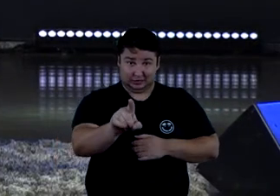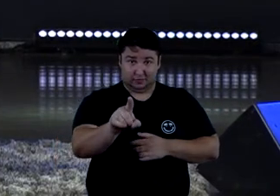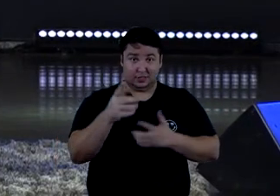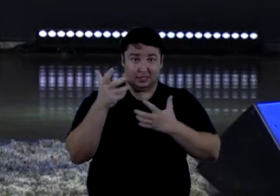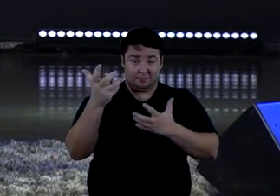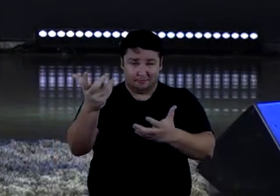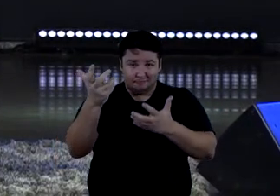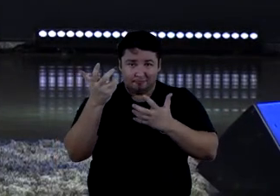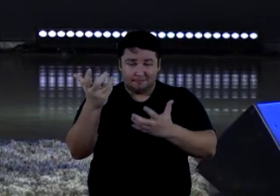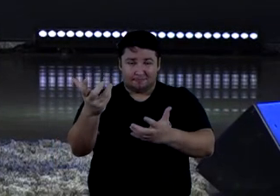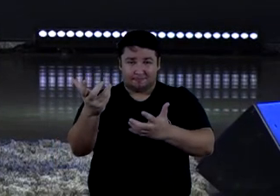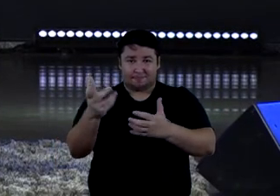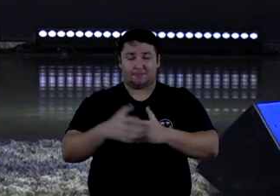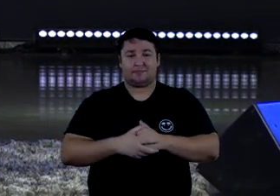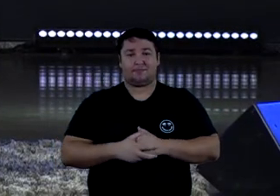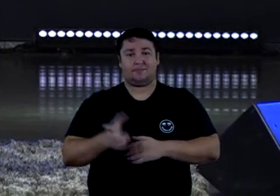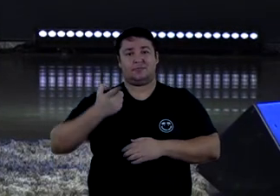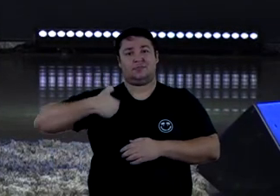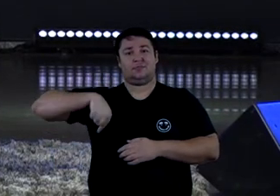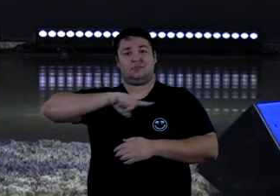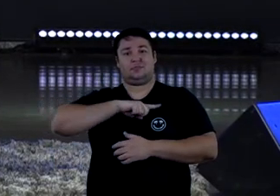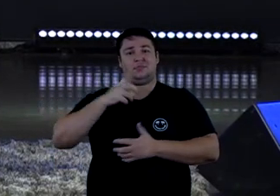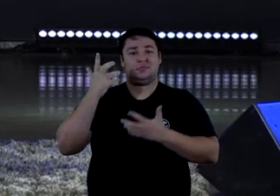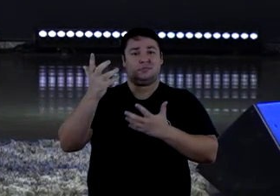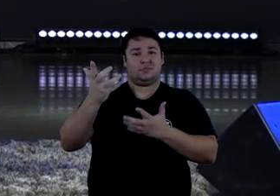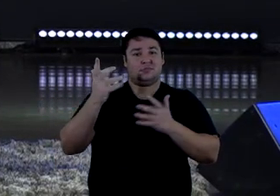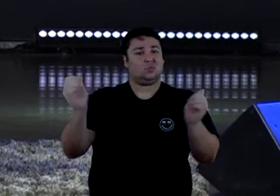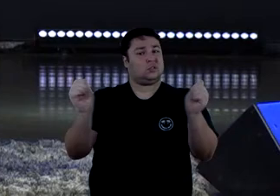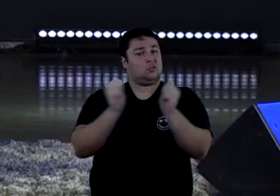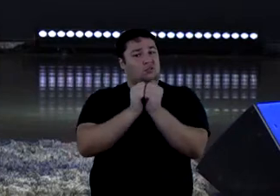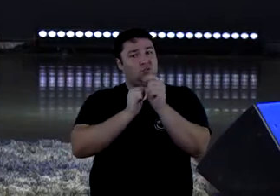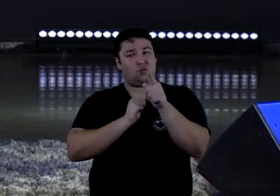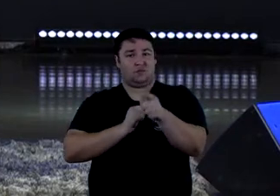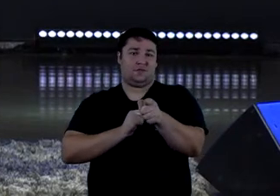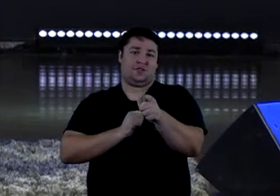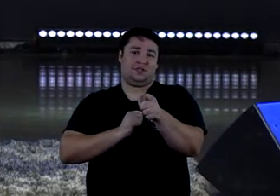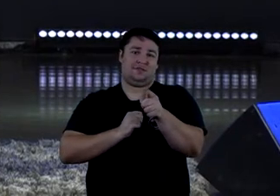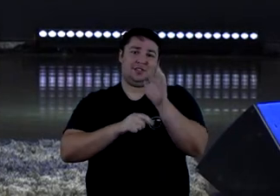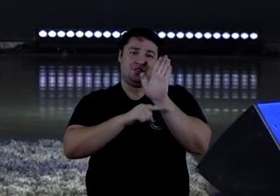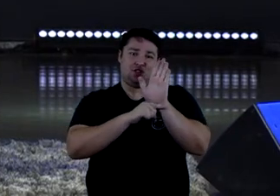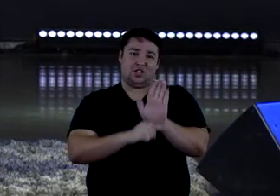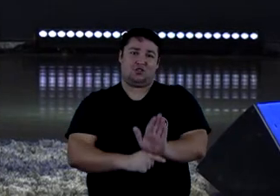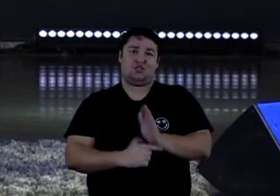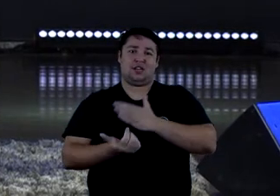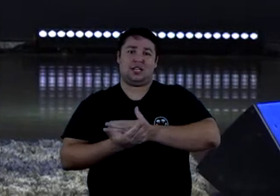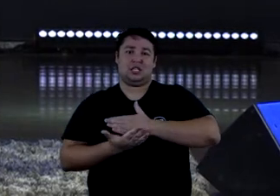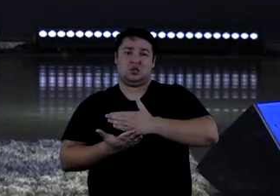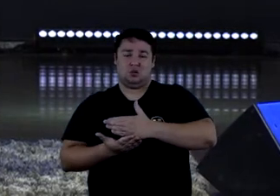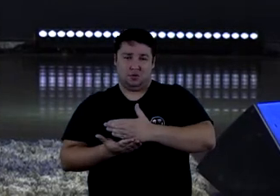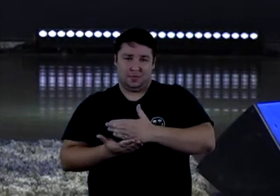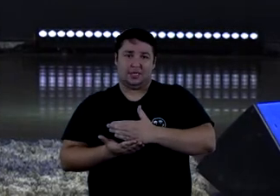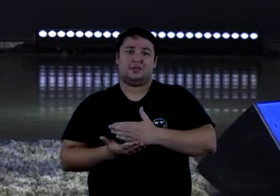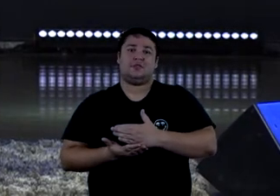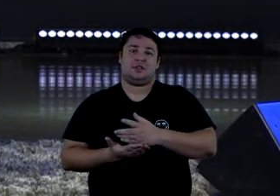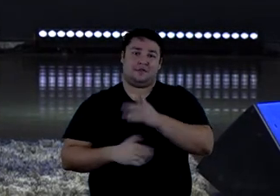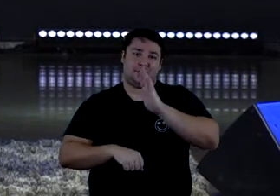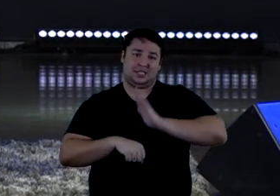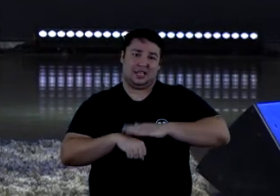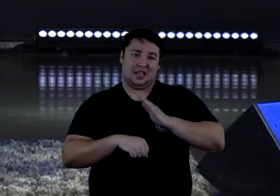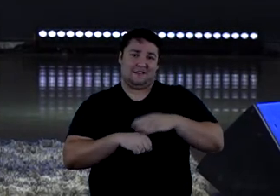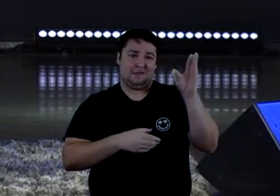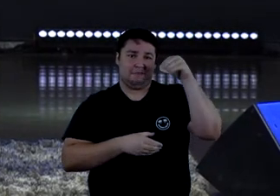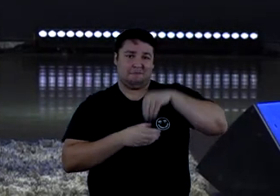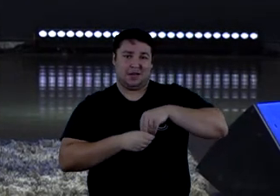quiser, nós queremos caminhar do teu lado, queremos te ajudar nesse começo de caminhada, queremos que você faça parte